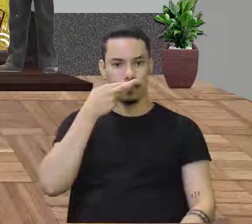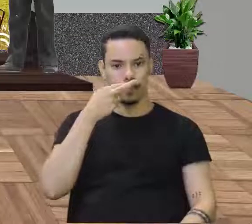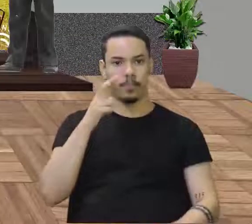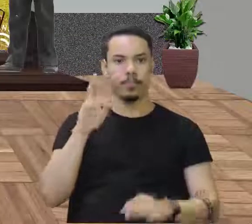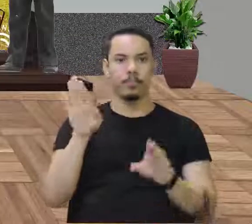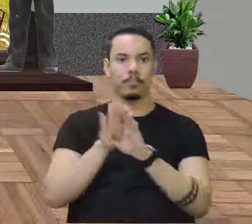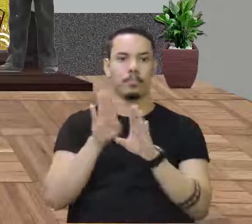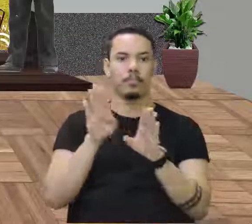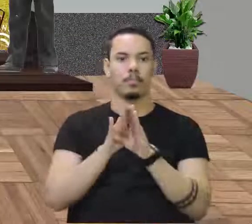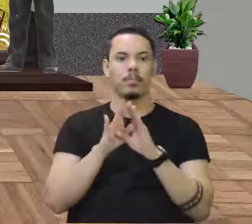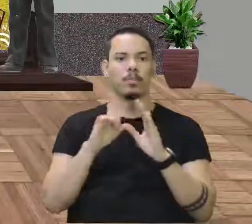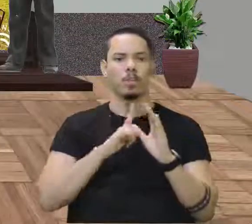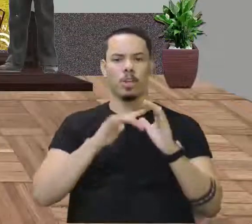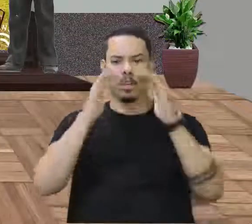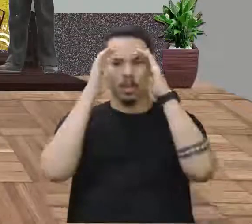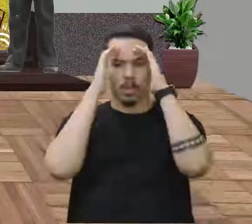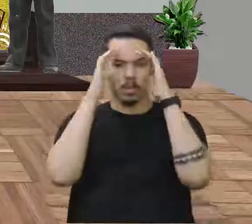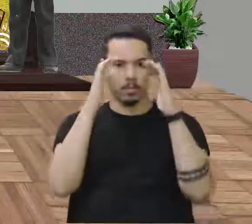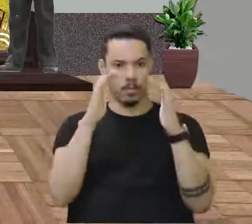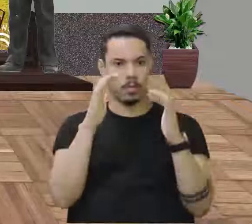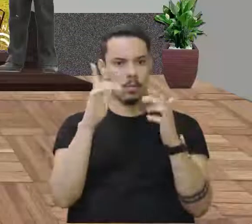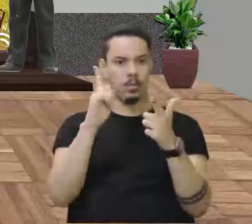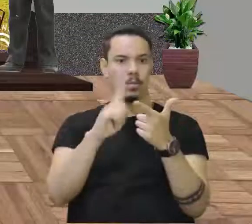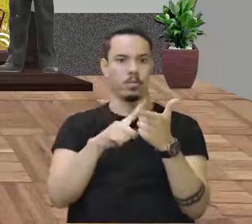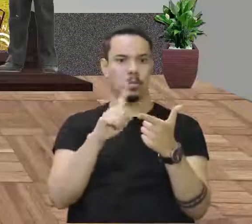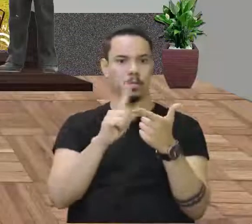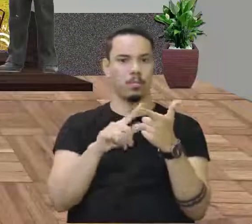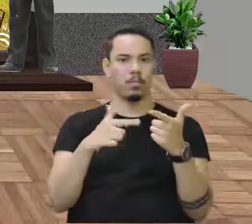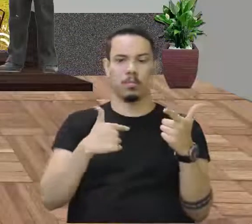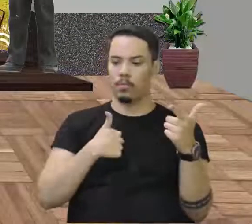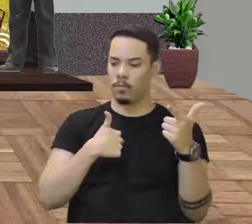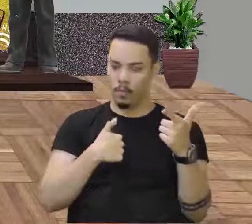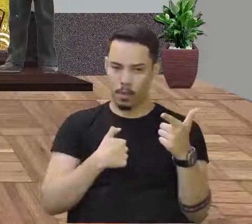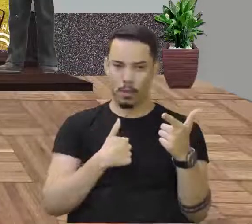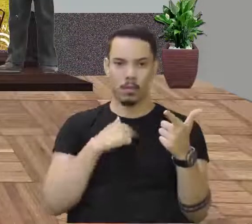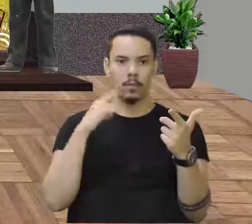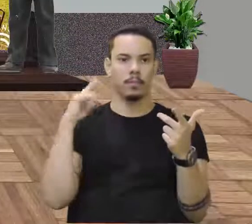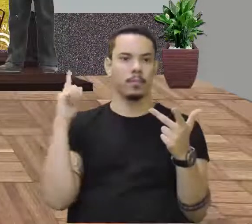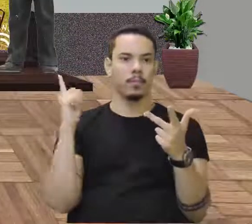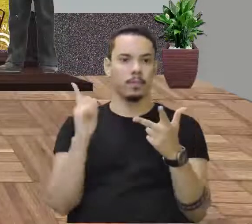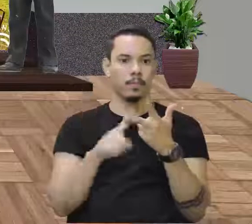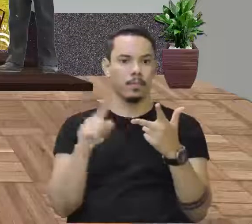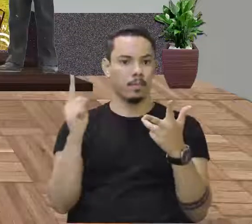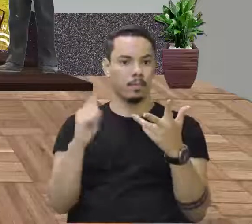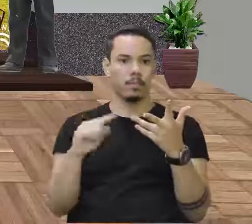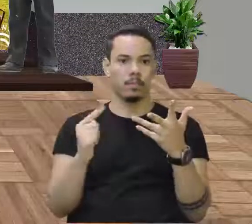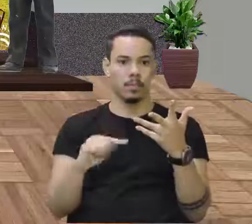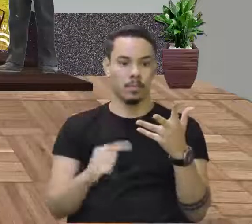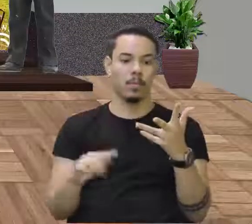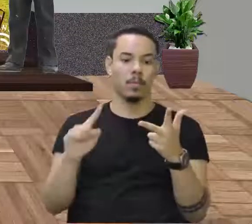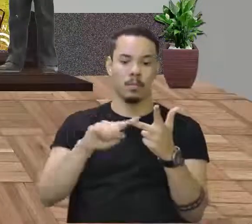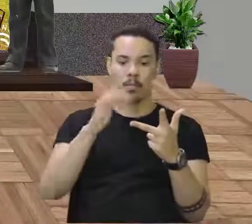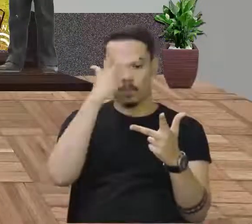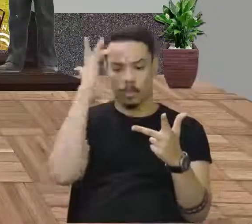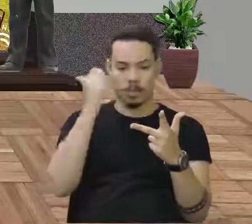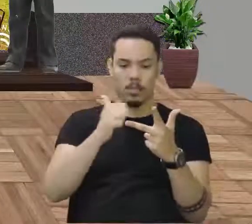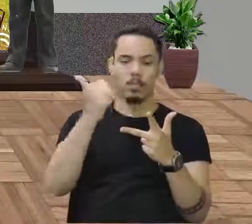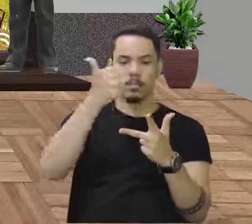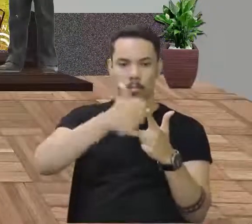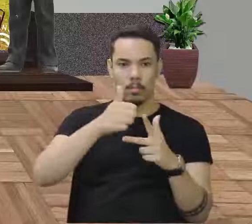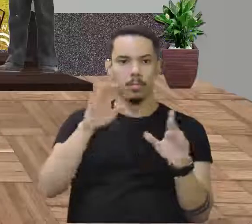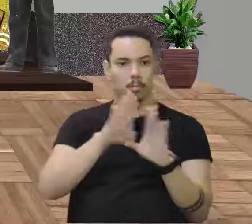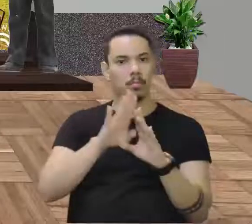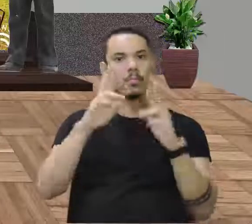ele foi um político muito respeitado por Getúlio Vargas, e quem vai suceder Getúlio Vargas também respeitou